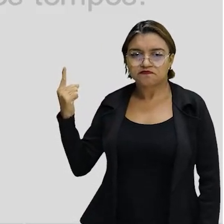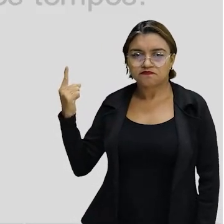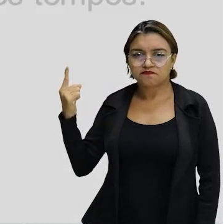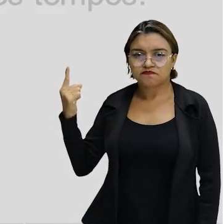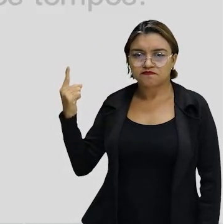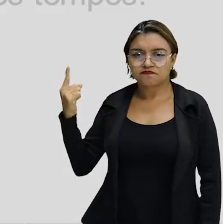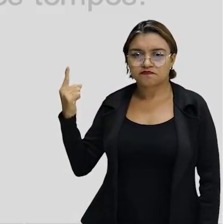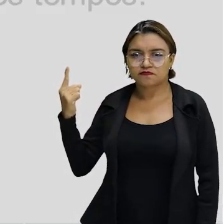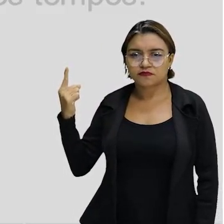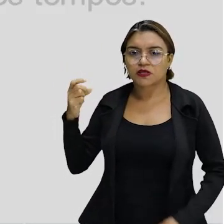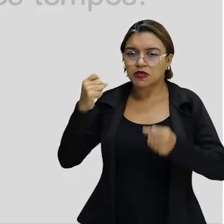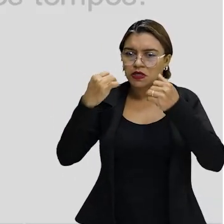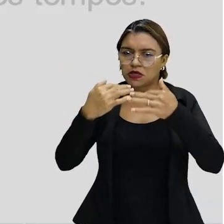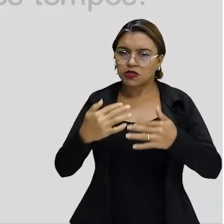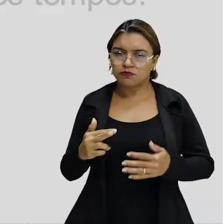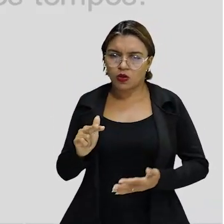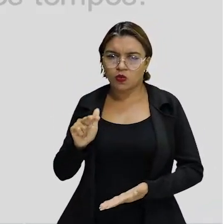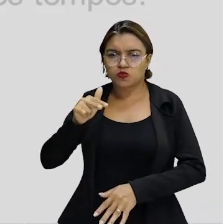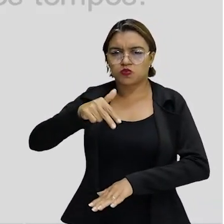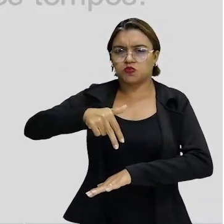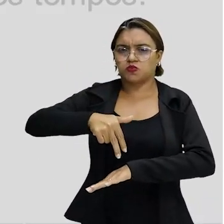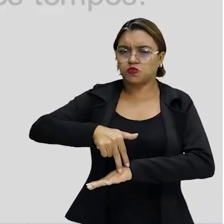ao empoderamento e resistência contra a